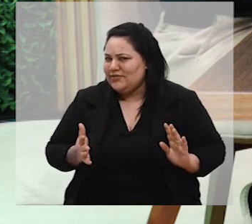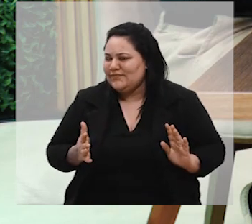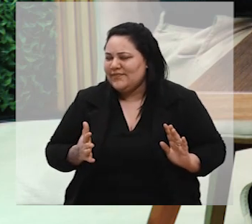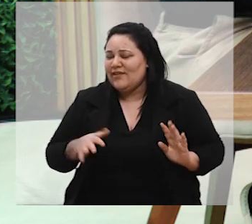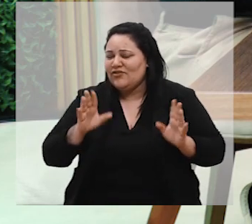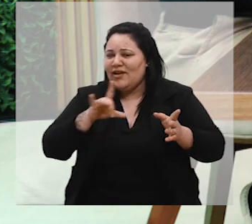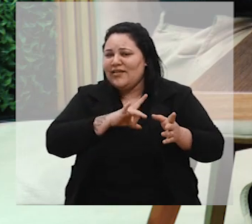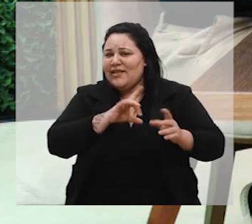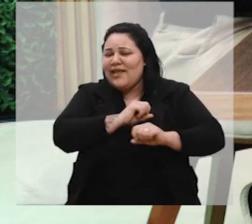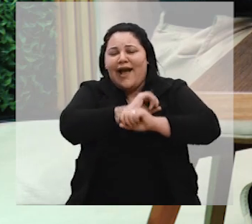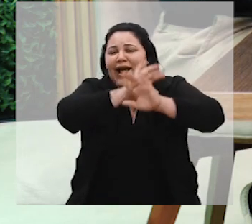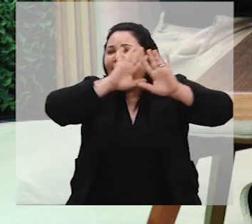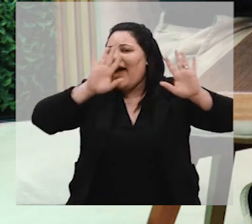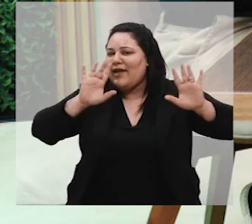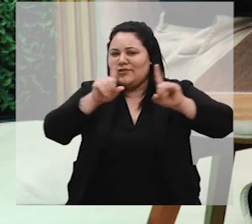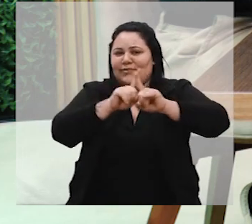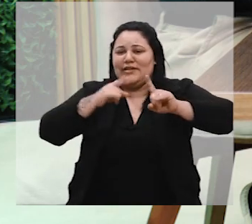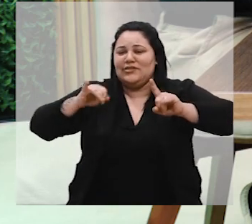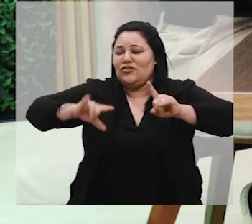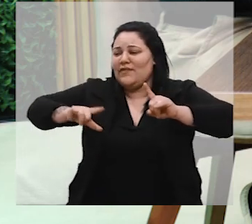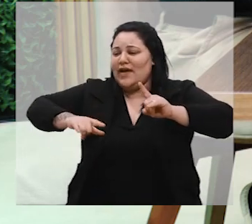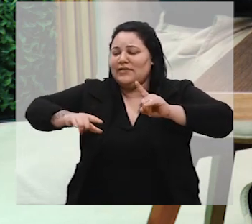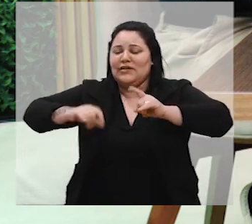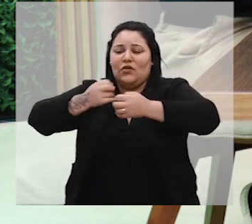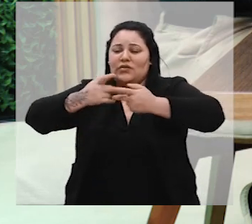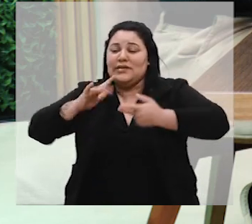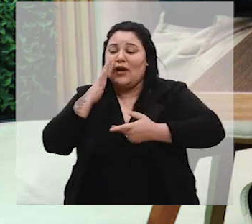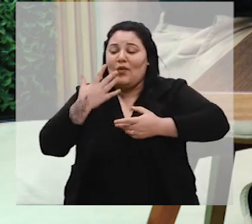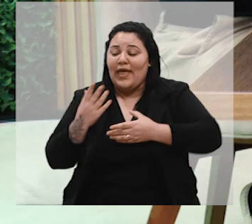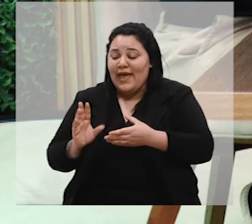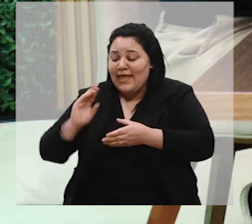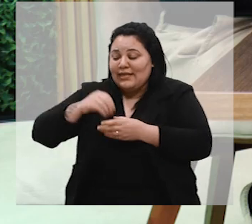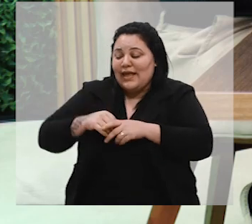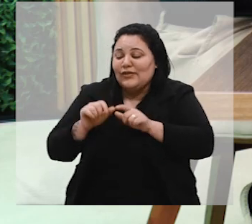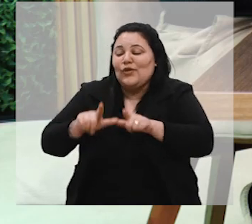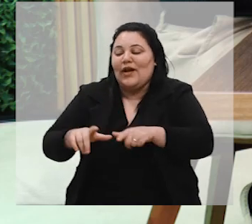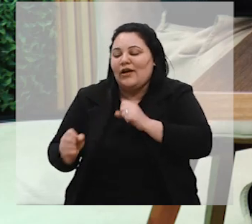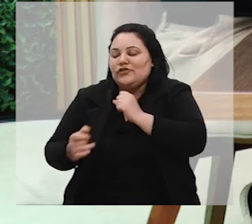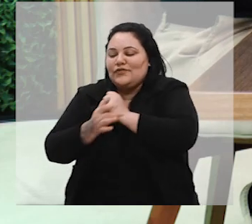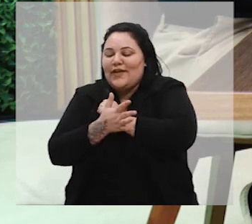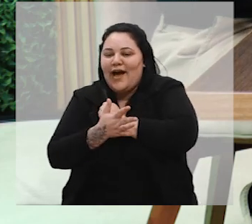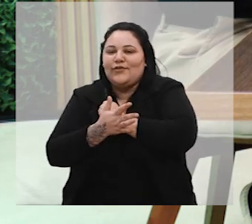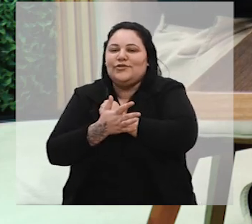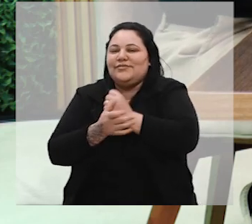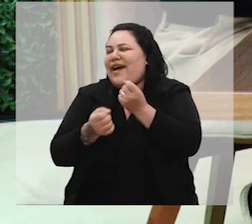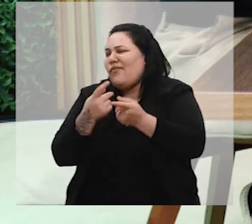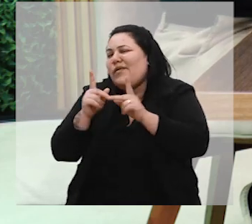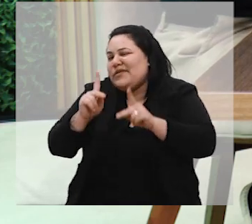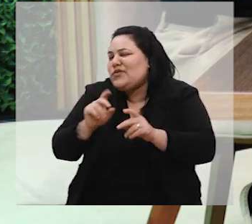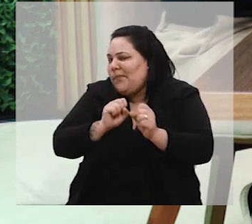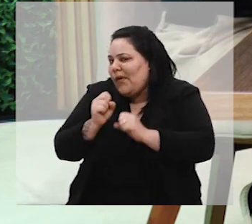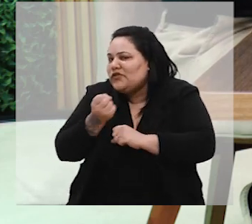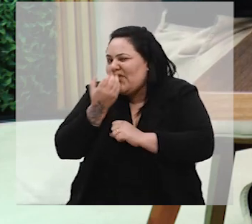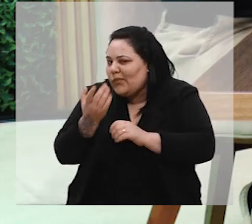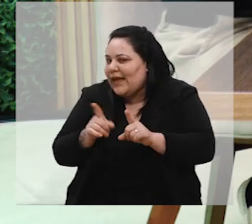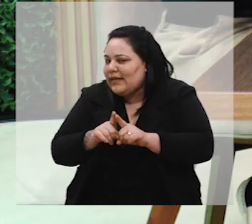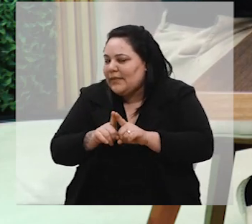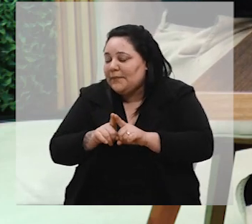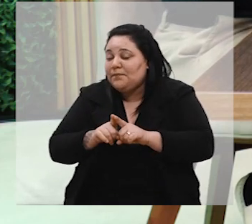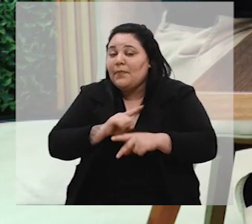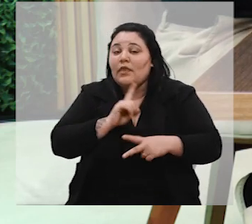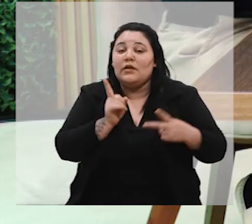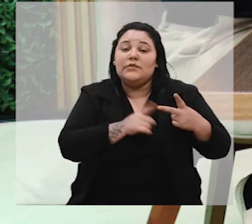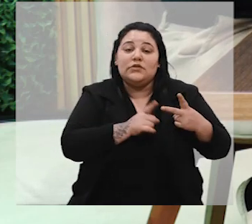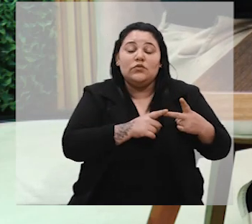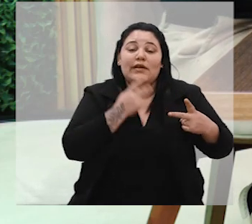está uma indicação muito clara de que se tivessem coisas acontecendo ali dentro, se emergeria, né? E um